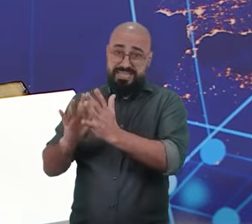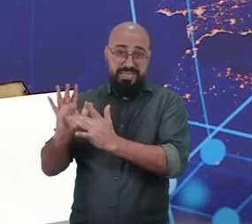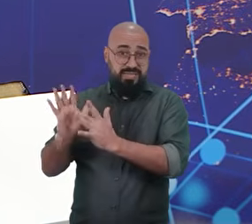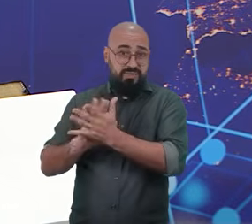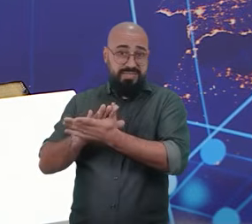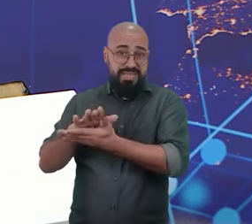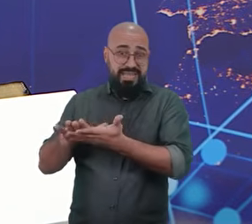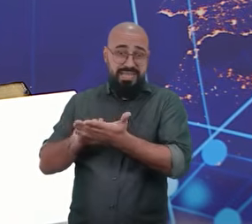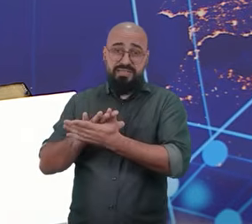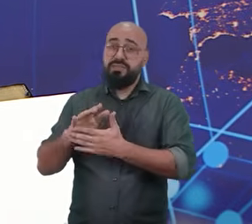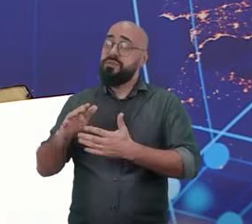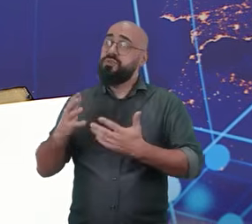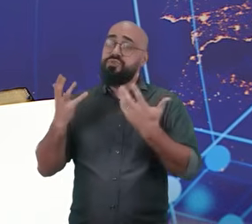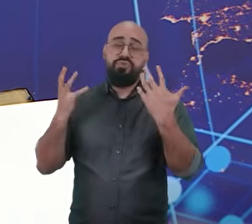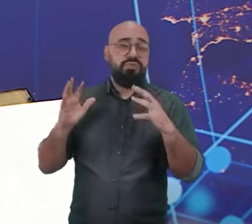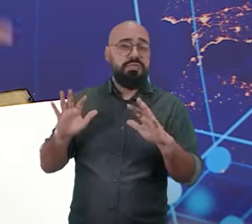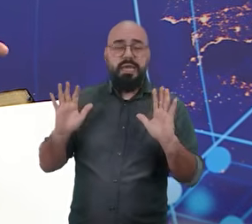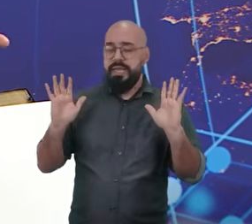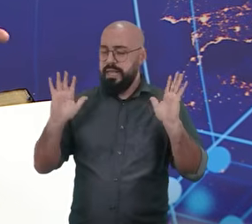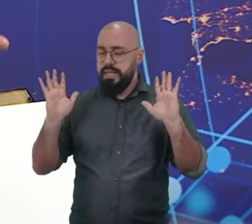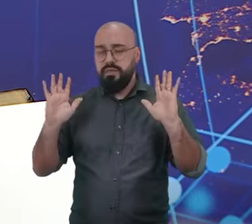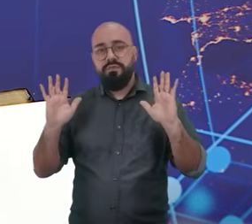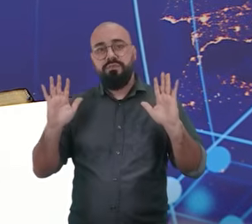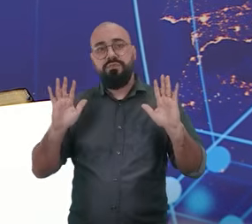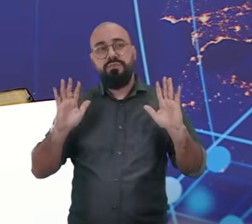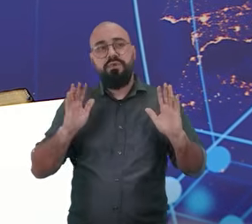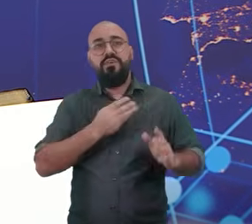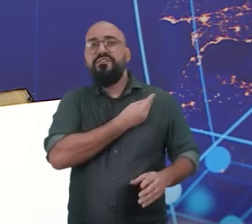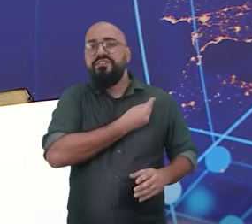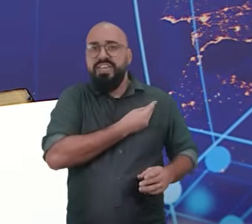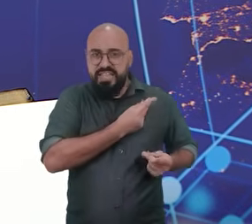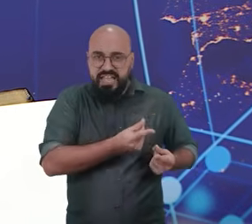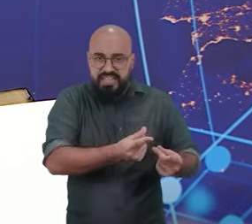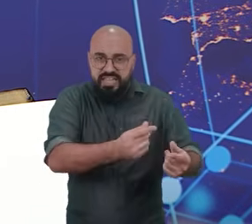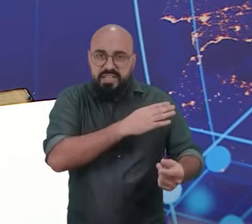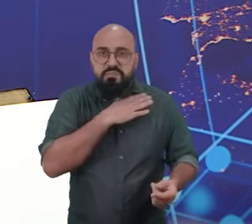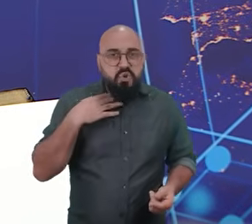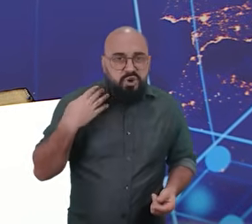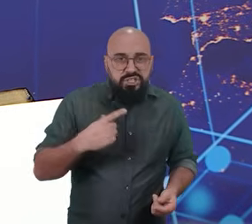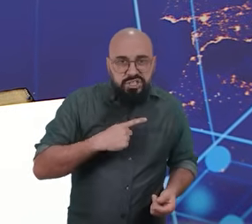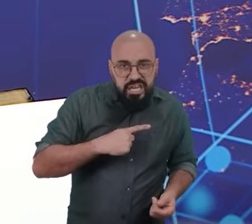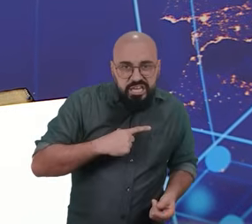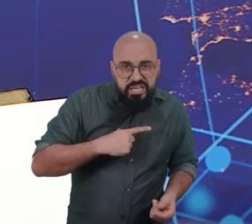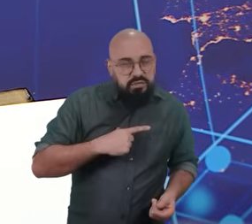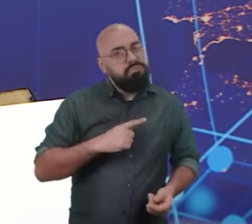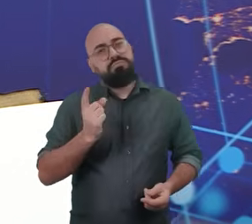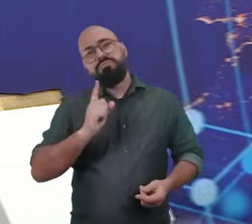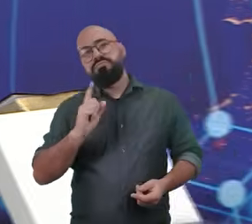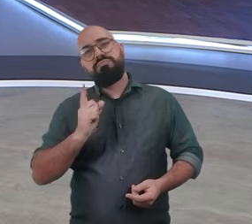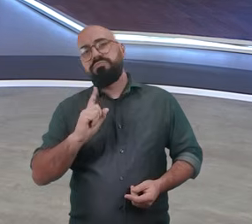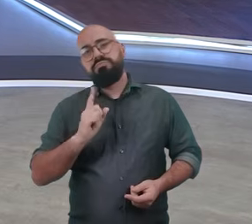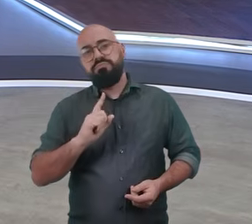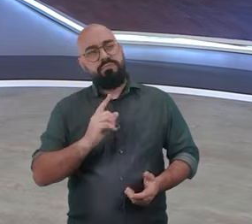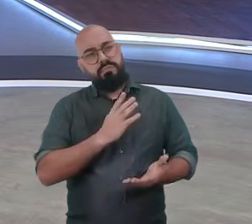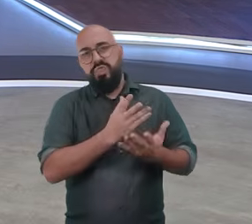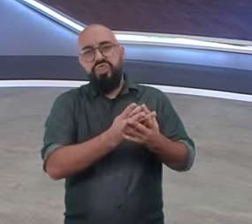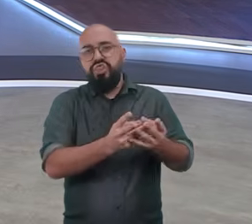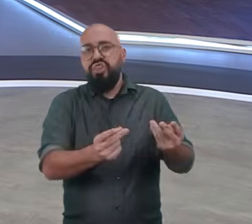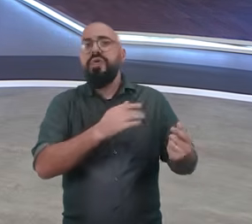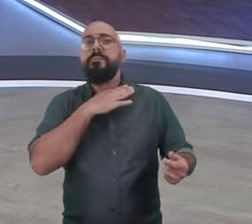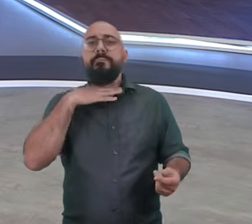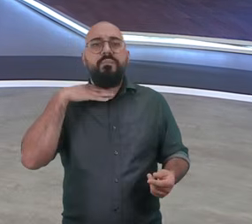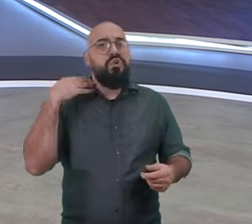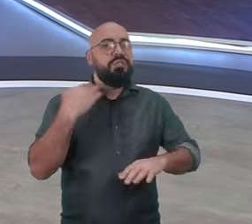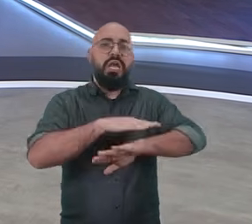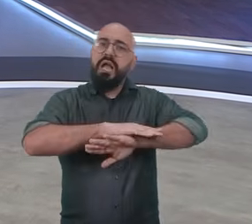lados. Só tem eternidade para os salvos. Não tem eternidade para os perdidos. E isso fica claro e